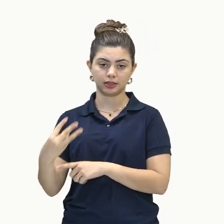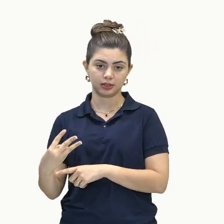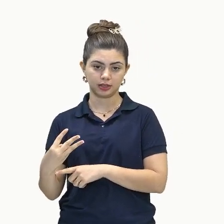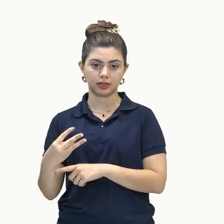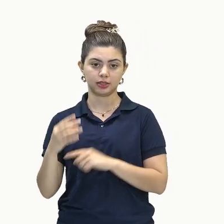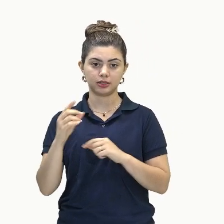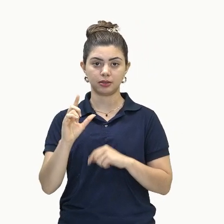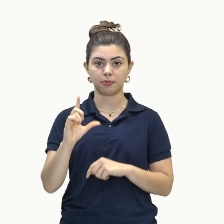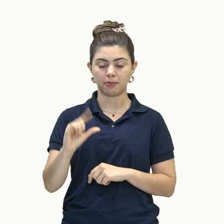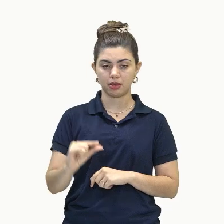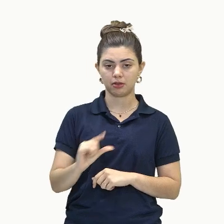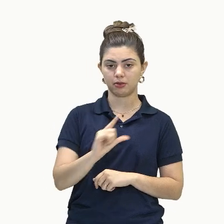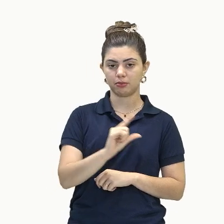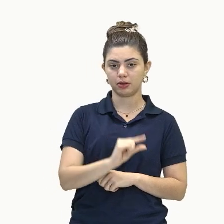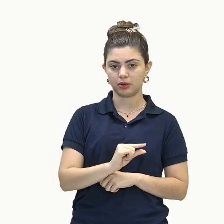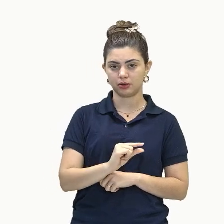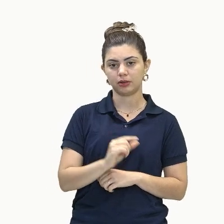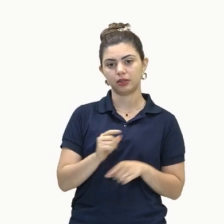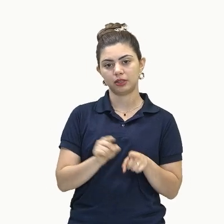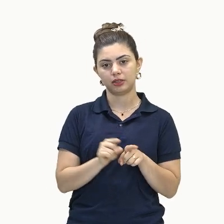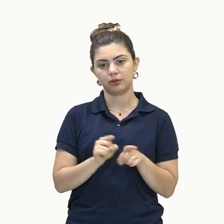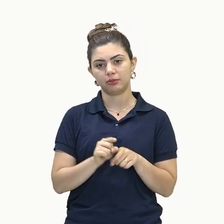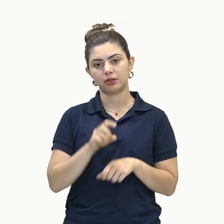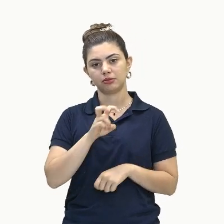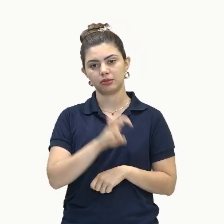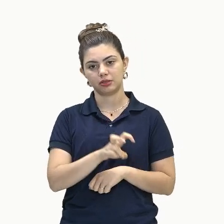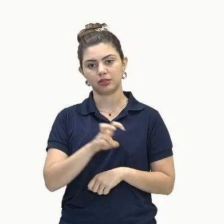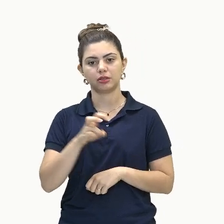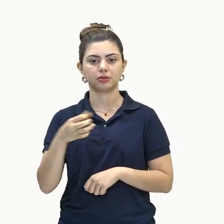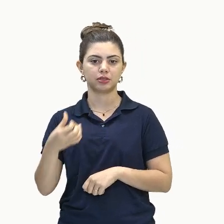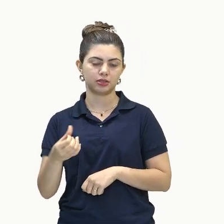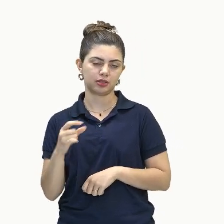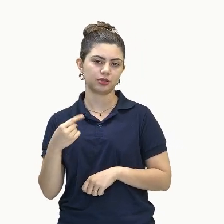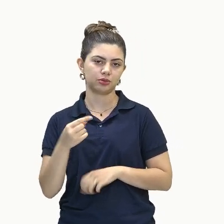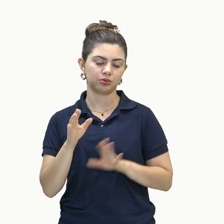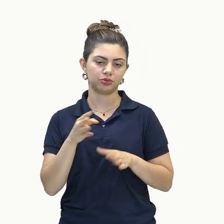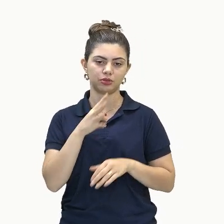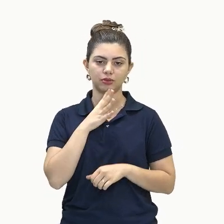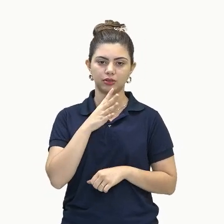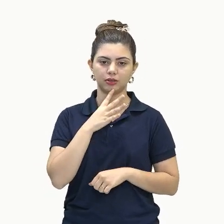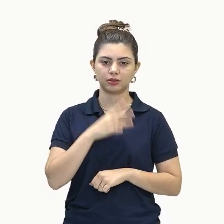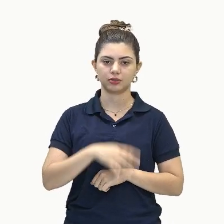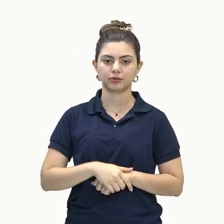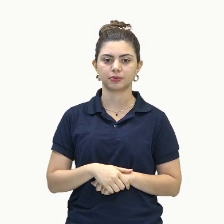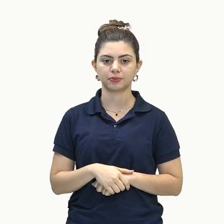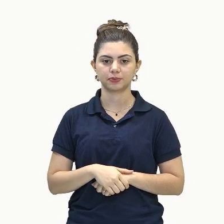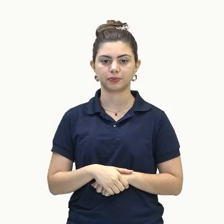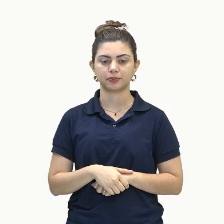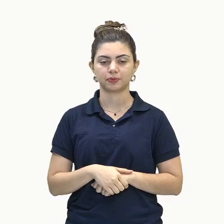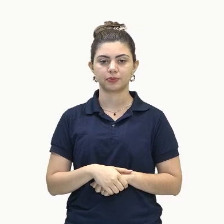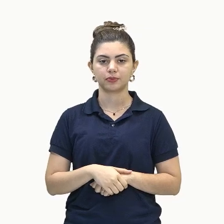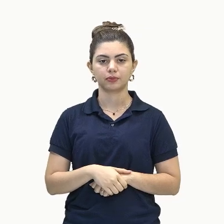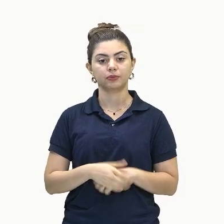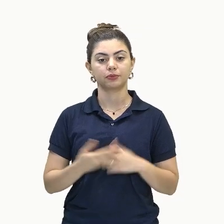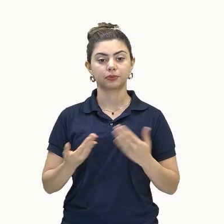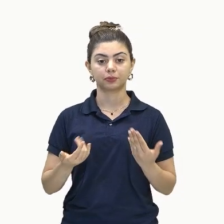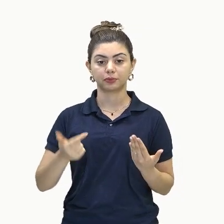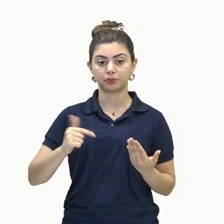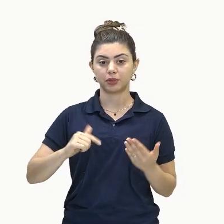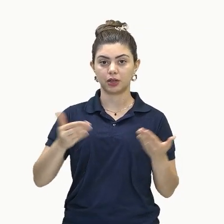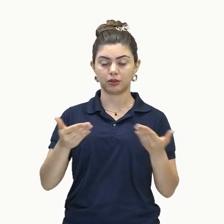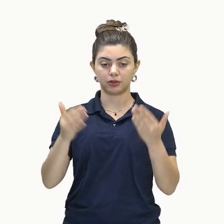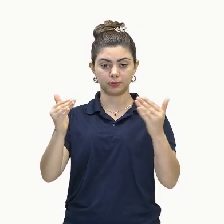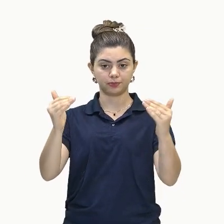também aqui o indivíduo 5 nós já sabemos, já conhecemos o seu genótipo. Percebemos aqui também na geração